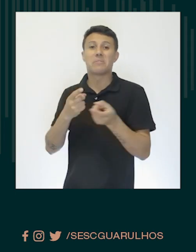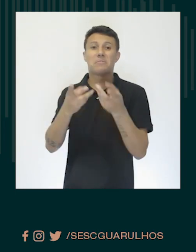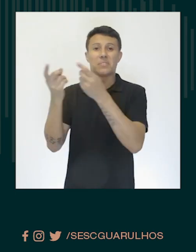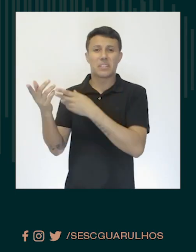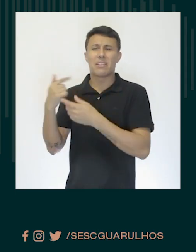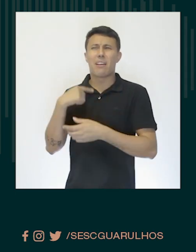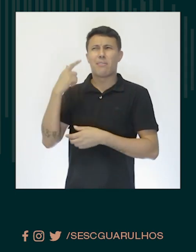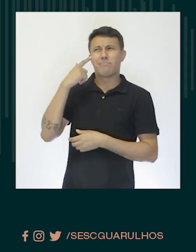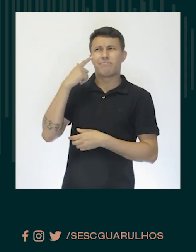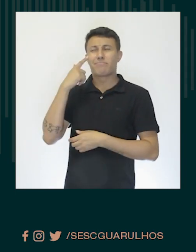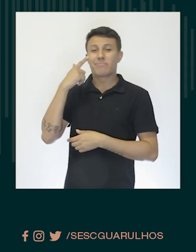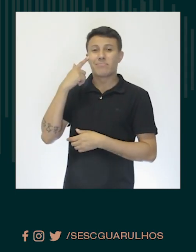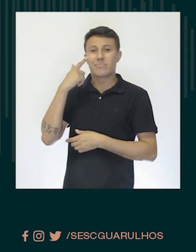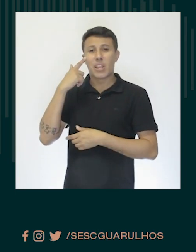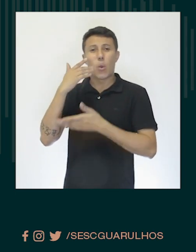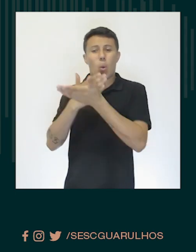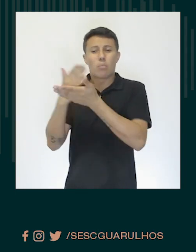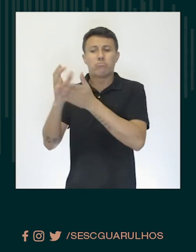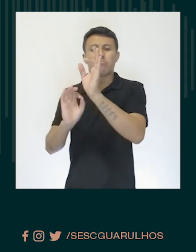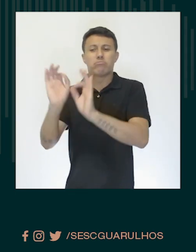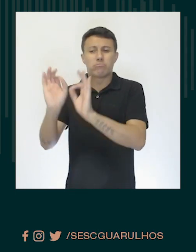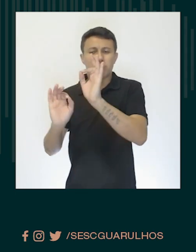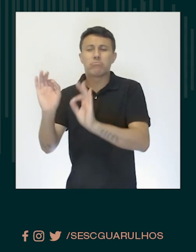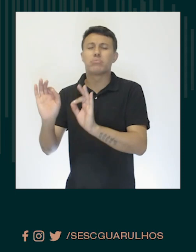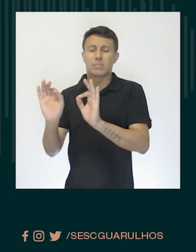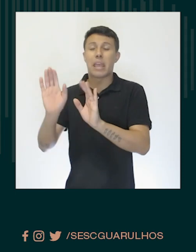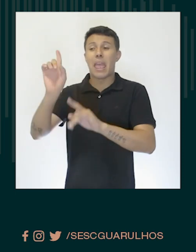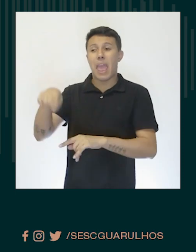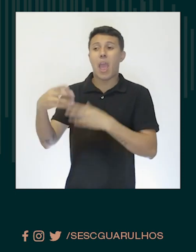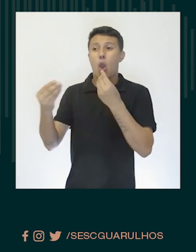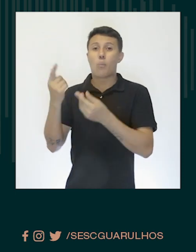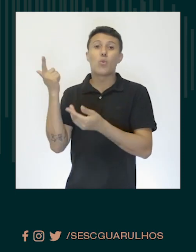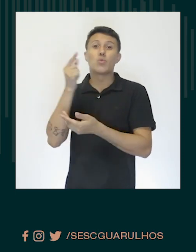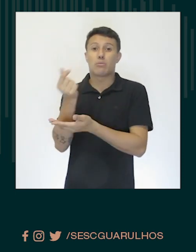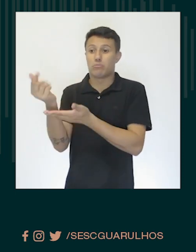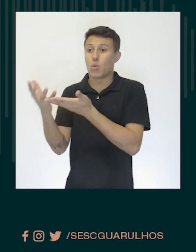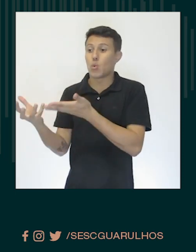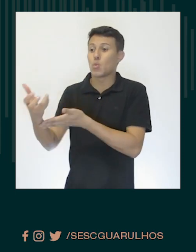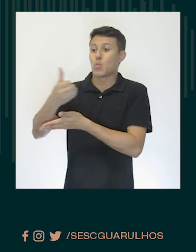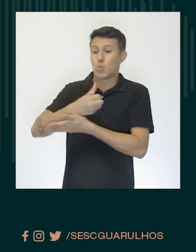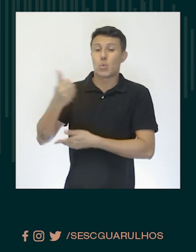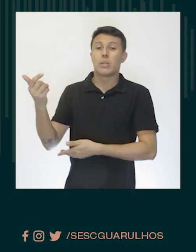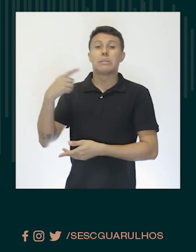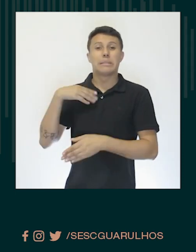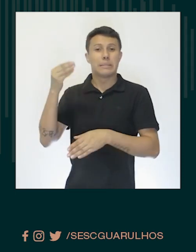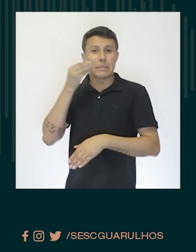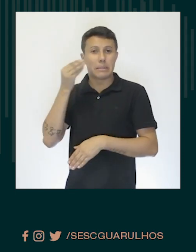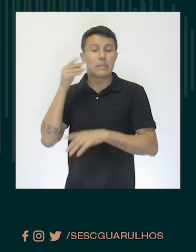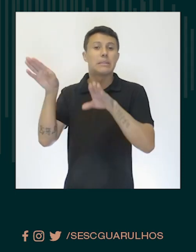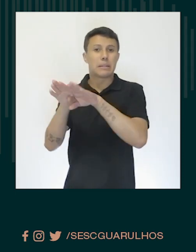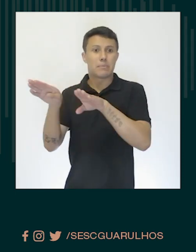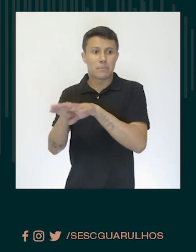tô ainda idealizando, mas é uma maneira de captação de verba que eu estou idealizando. Para